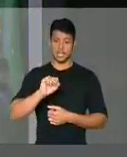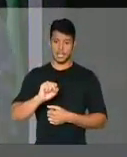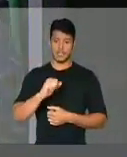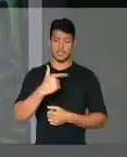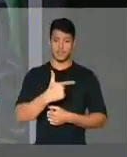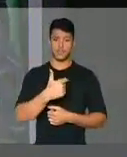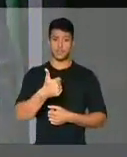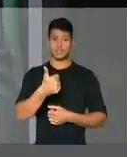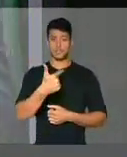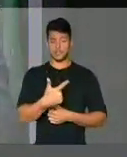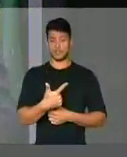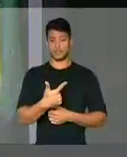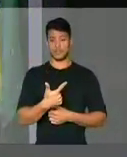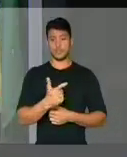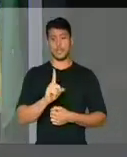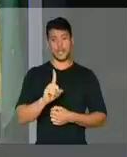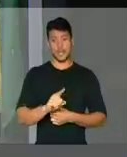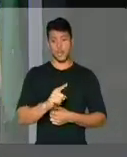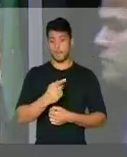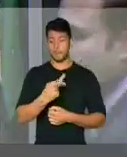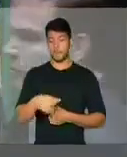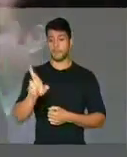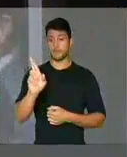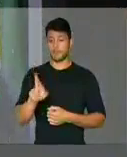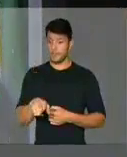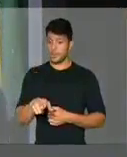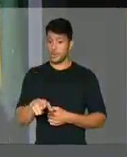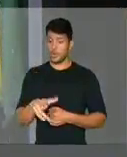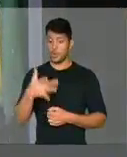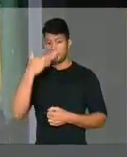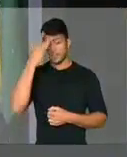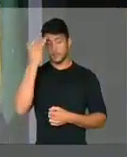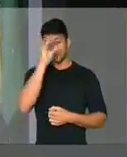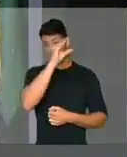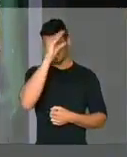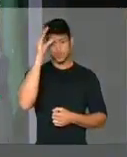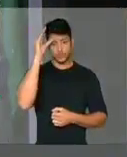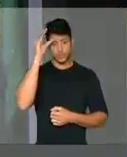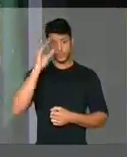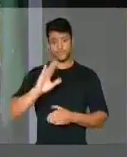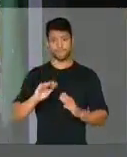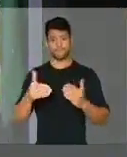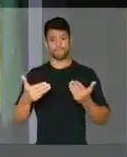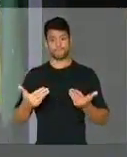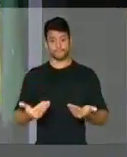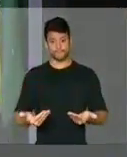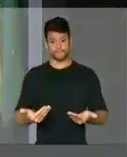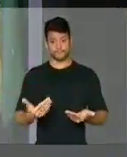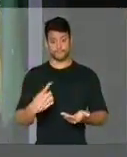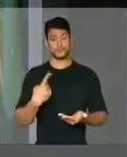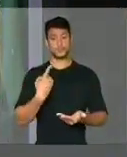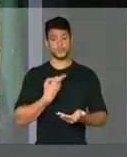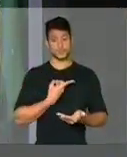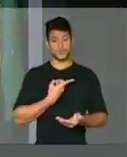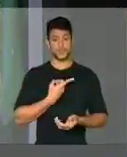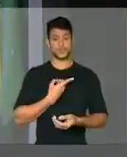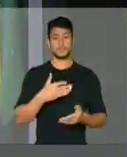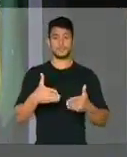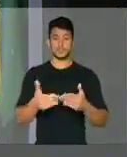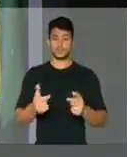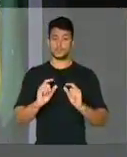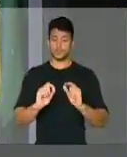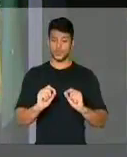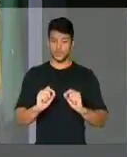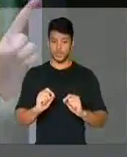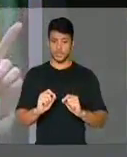212/2017, o que torna muito pior para o consumidor do que já está sendo este. Então, o nosso encaminhamento do PRB